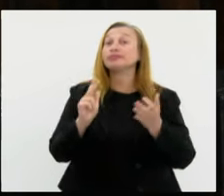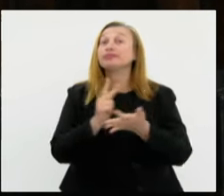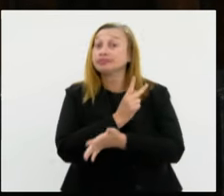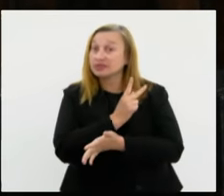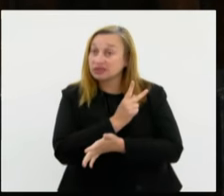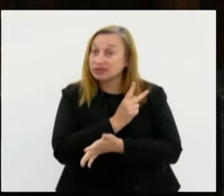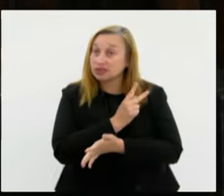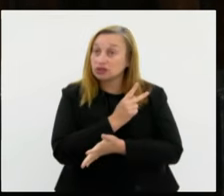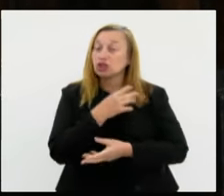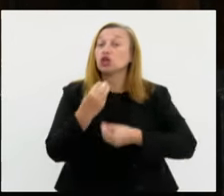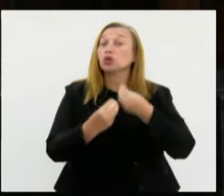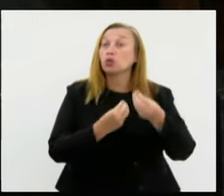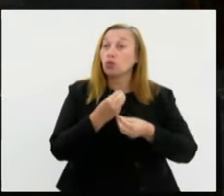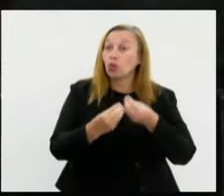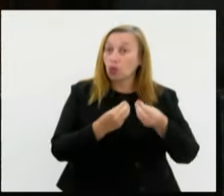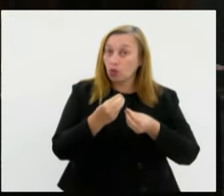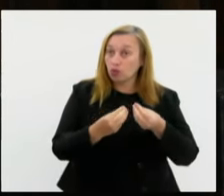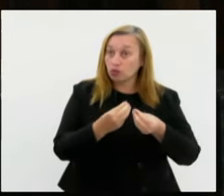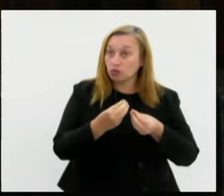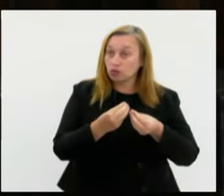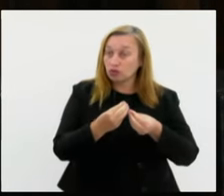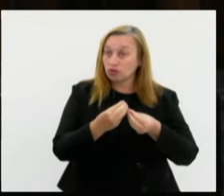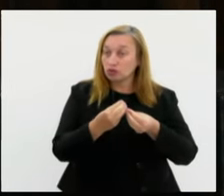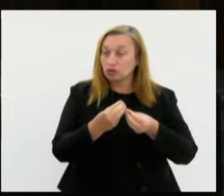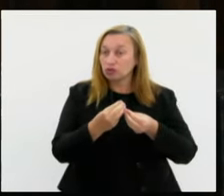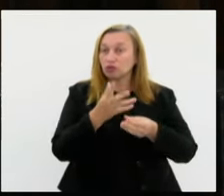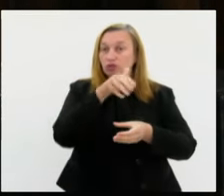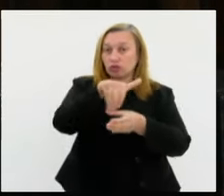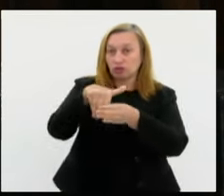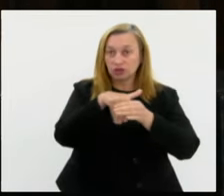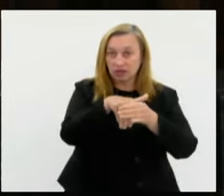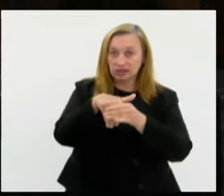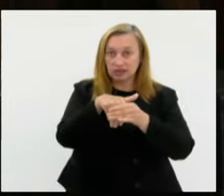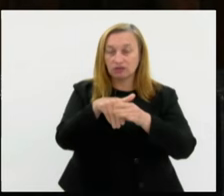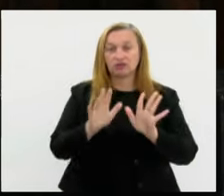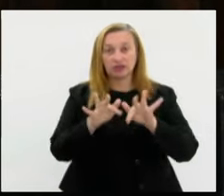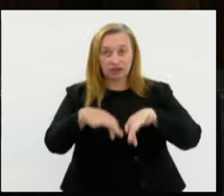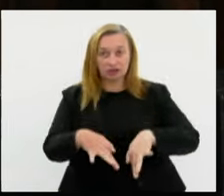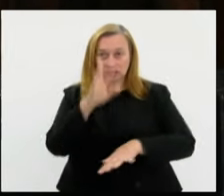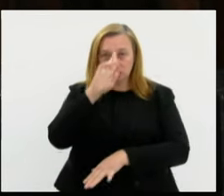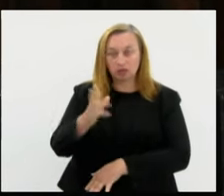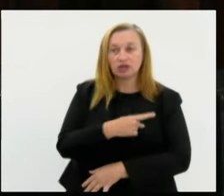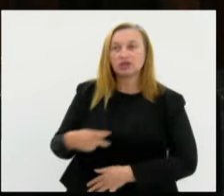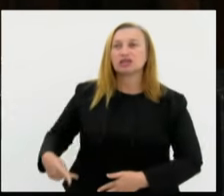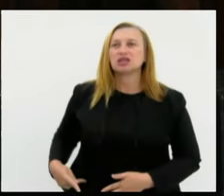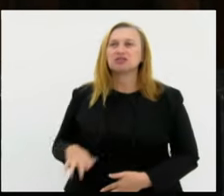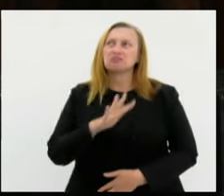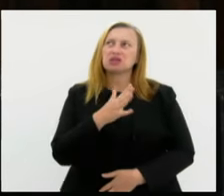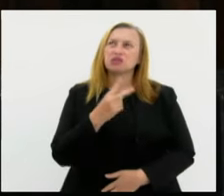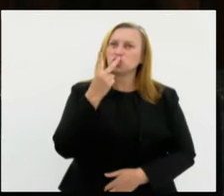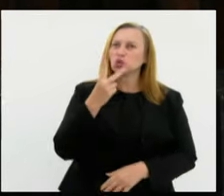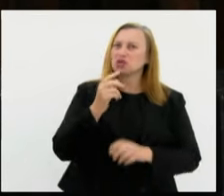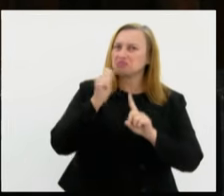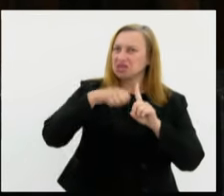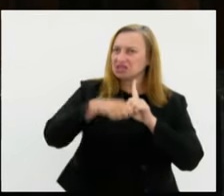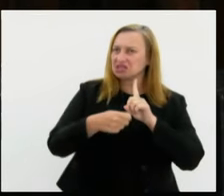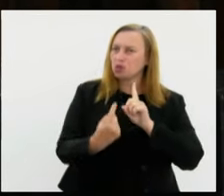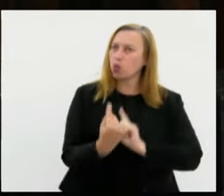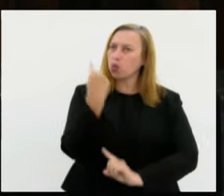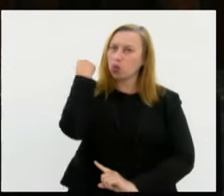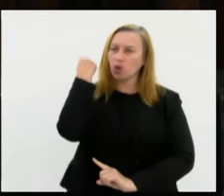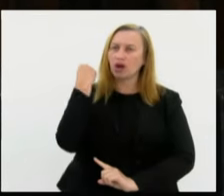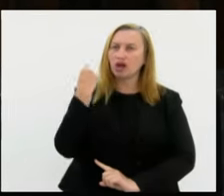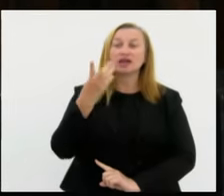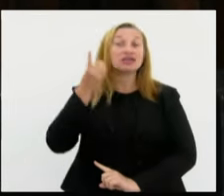e como chegamos até a presente votação, senhor presidente. Há aproximadamente 2 meses atrás, a